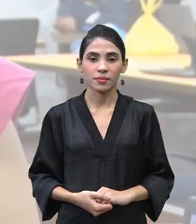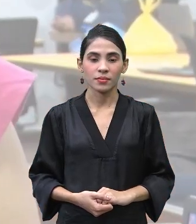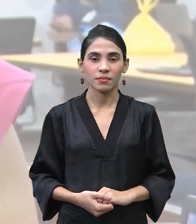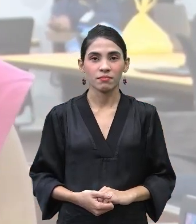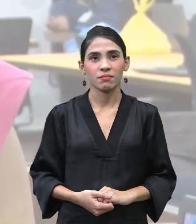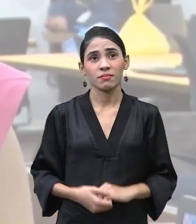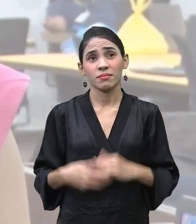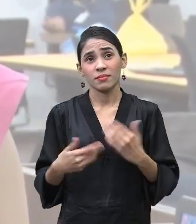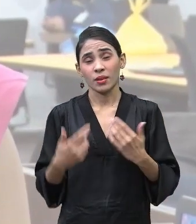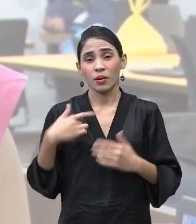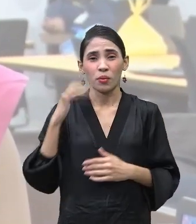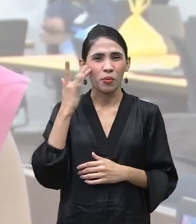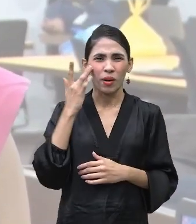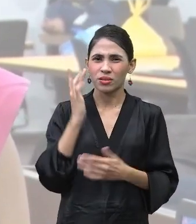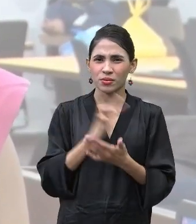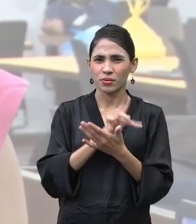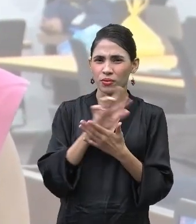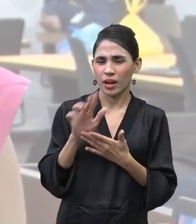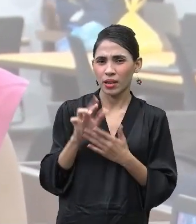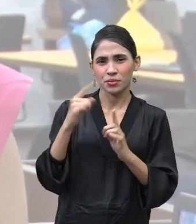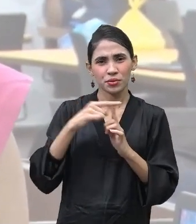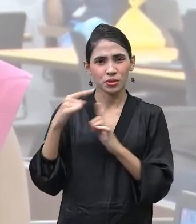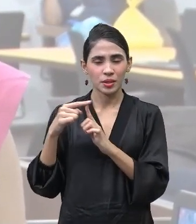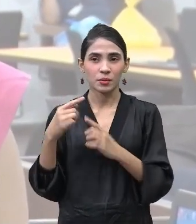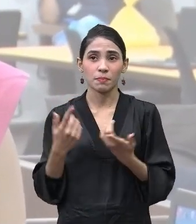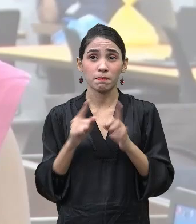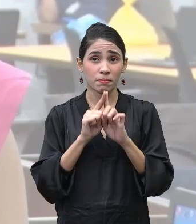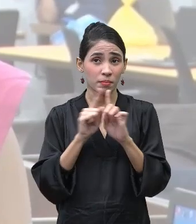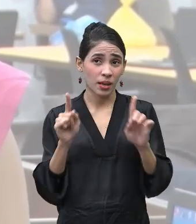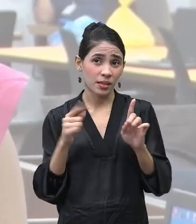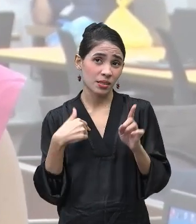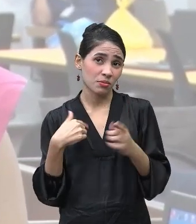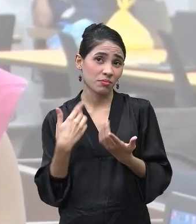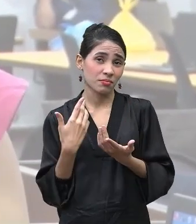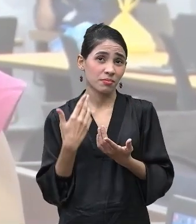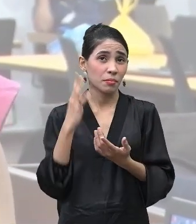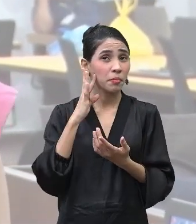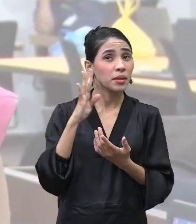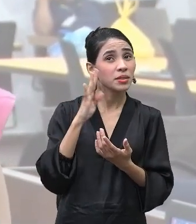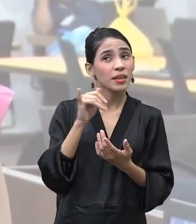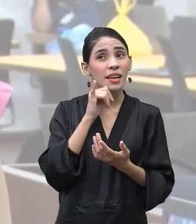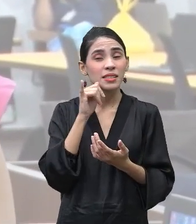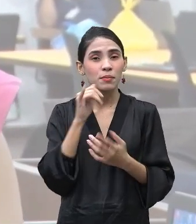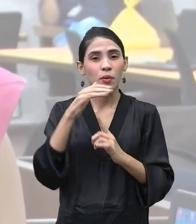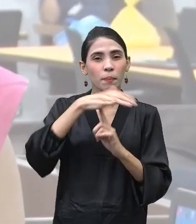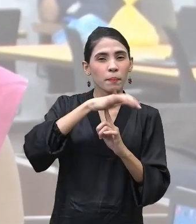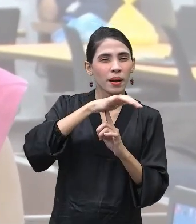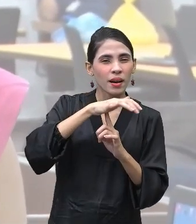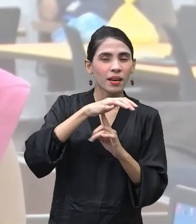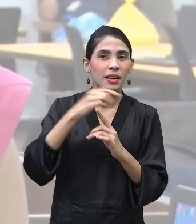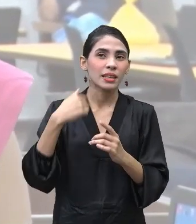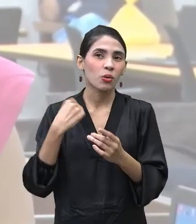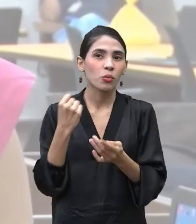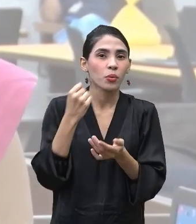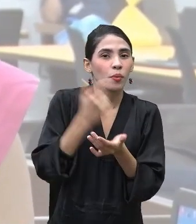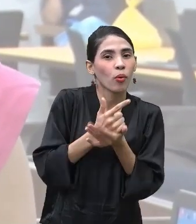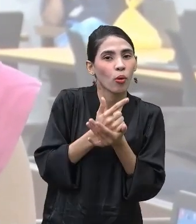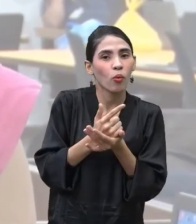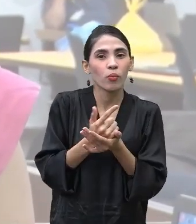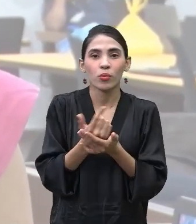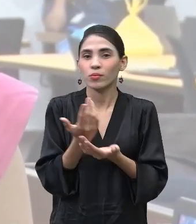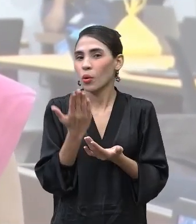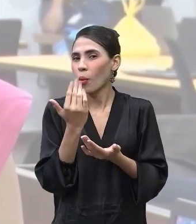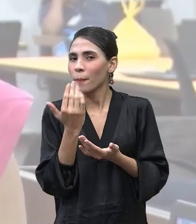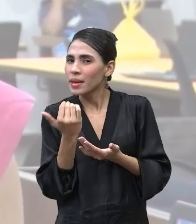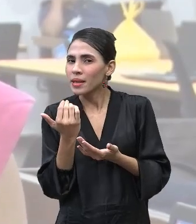Eu acho que de muitas maneiras, mas assim, eu prefiro imaginar que quando eu vou numa feira, né, e aí eu compro um